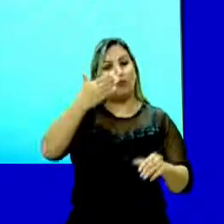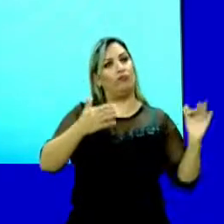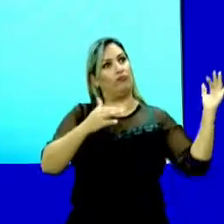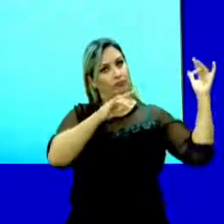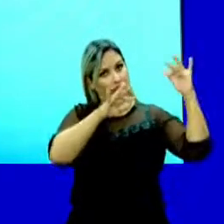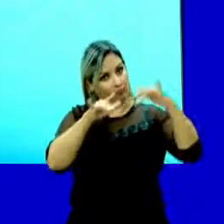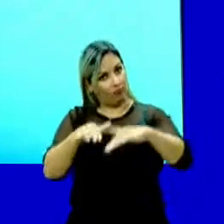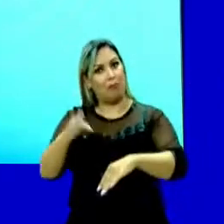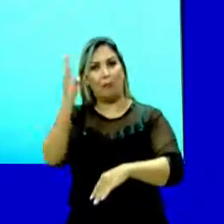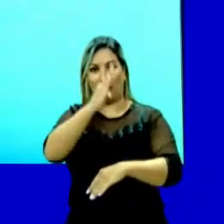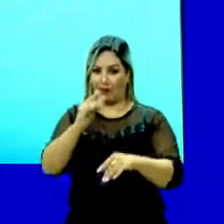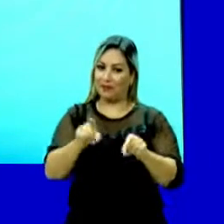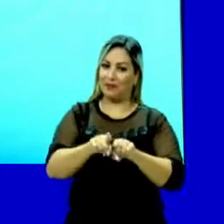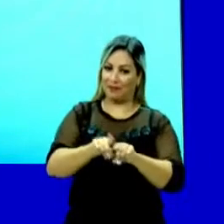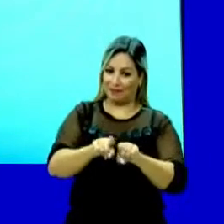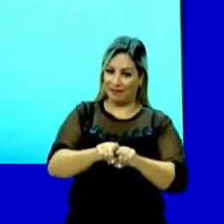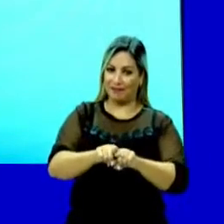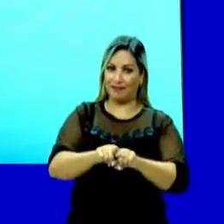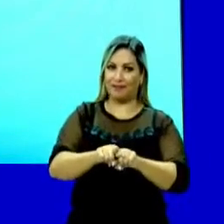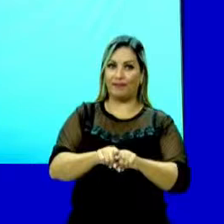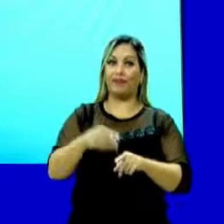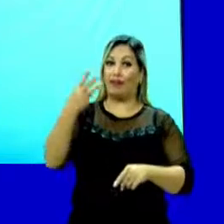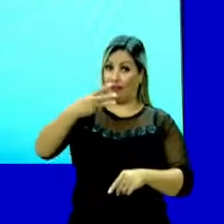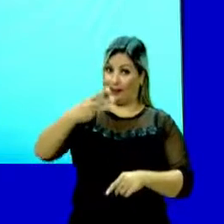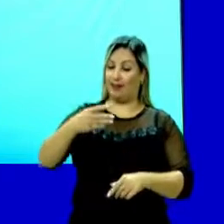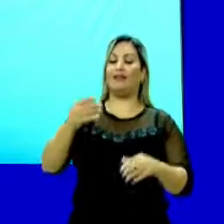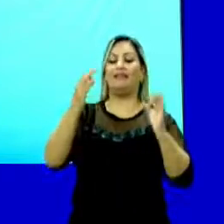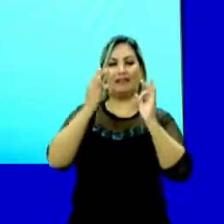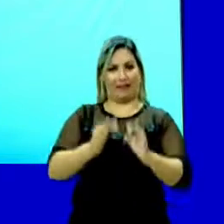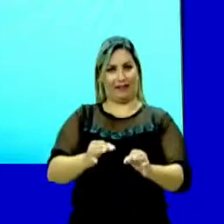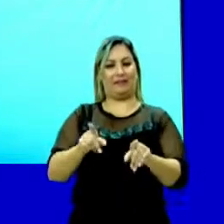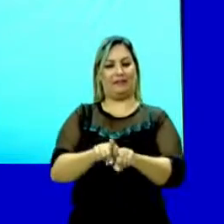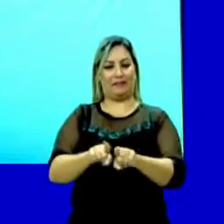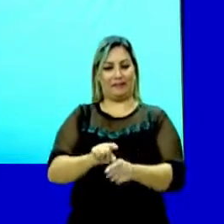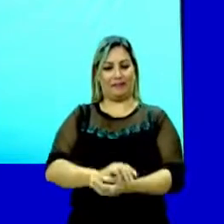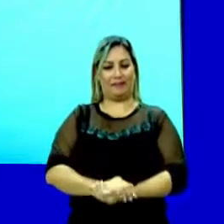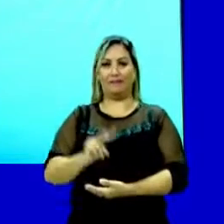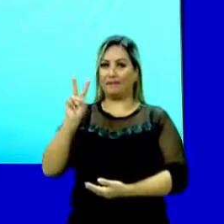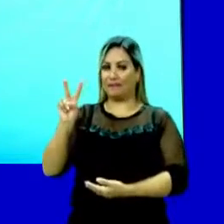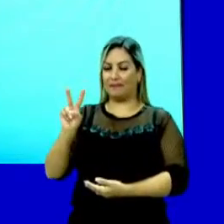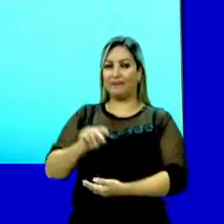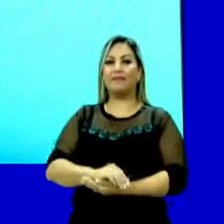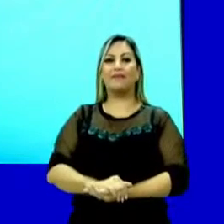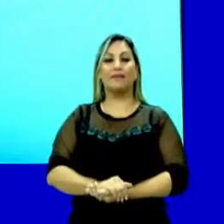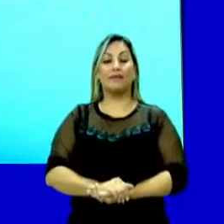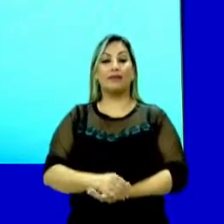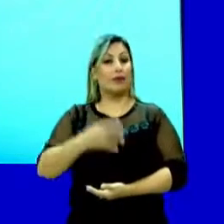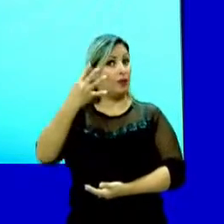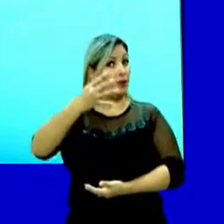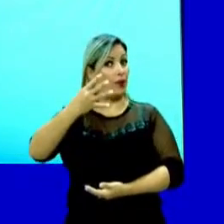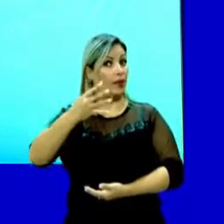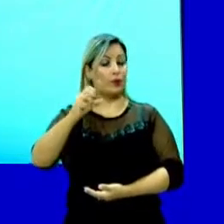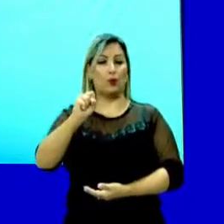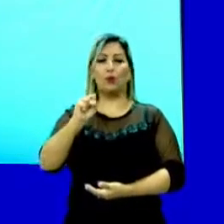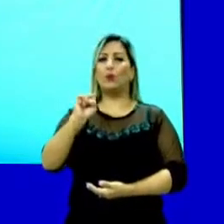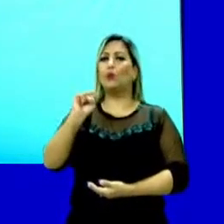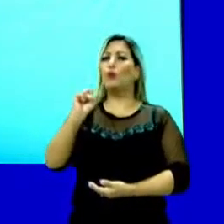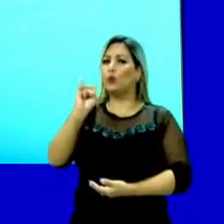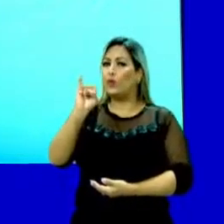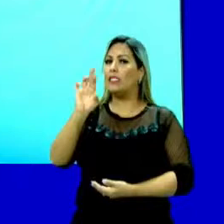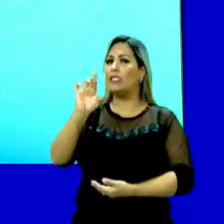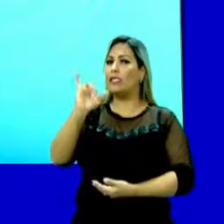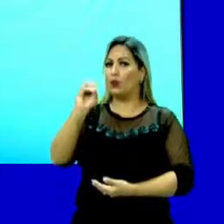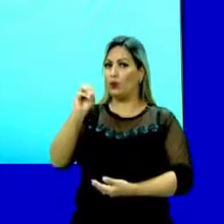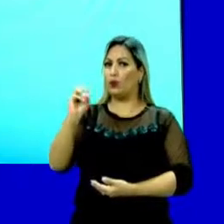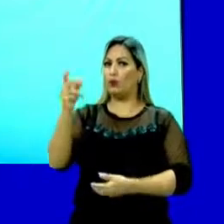para o território brasileiro. Então, a 3 também está correta. 4. Os sírios chegam ao Brasil com